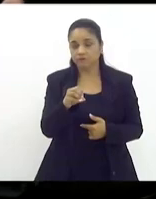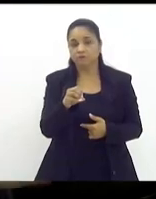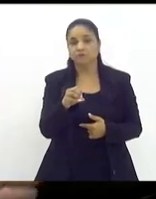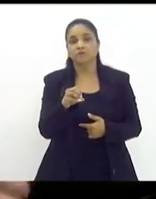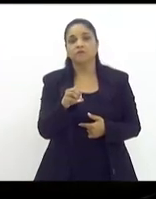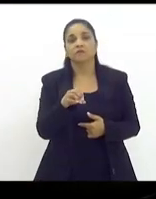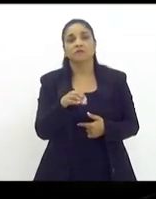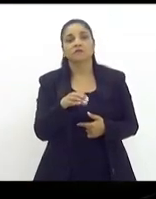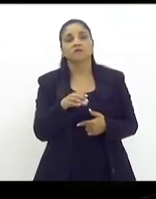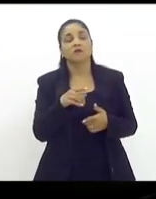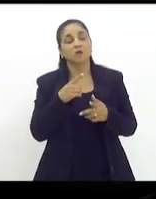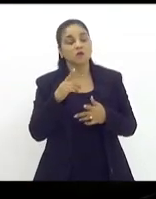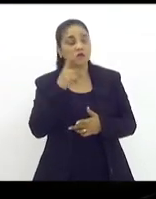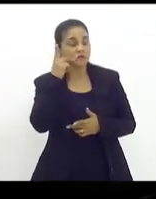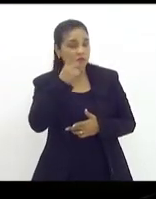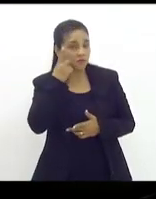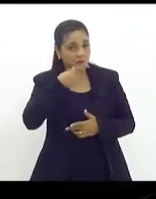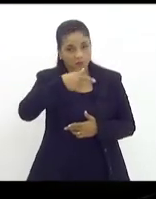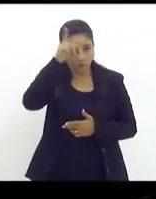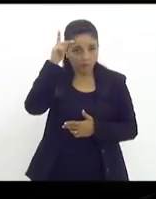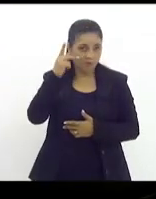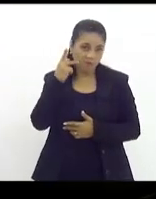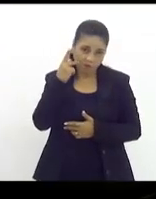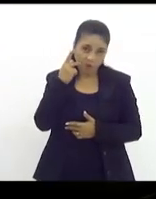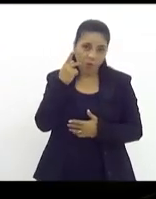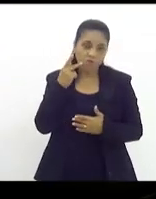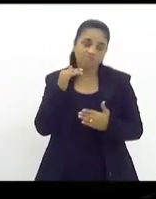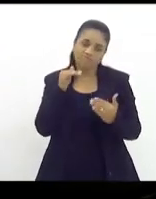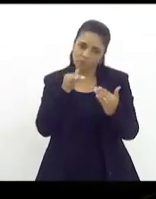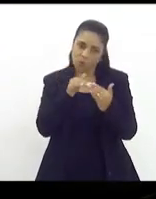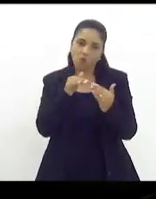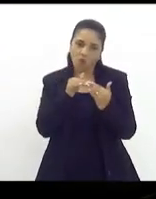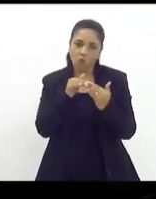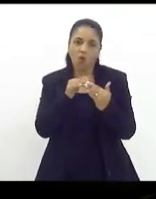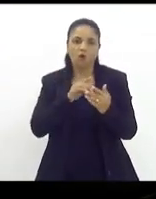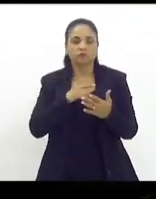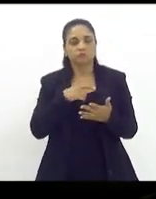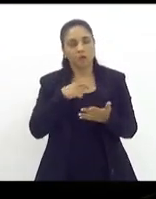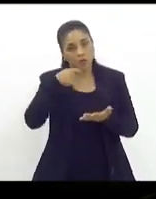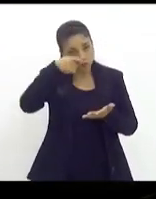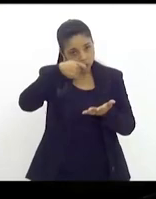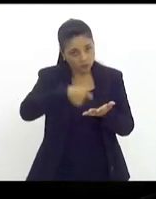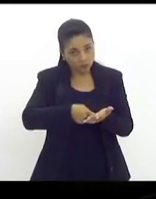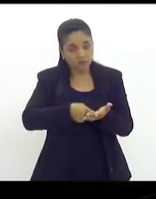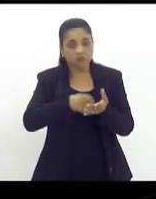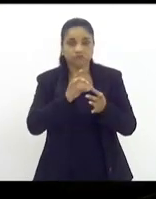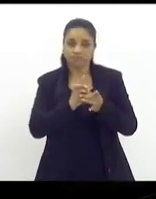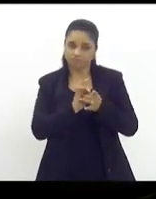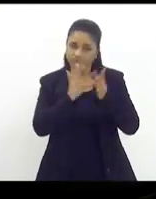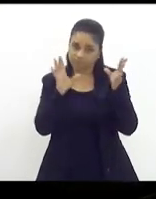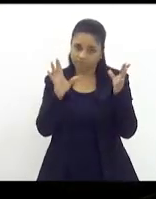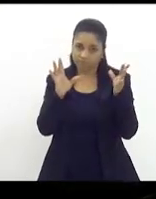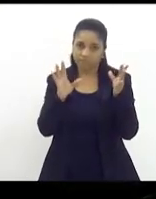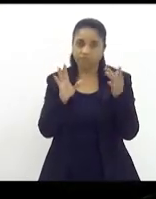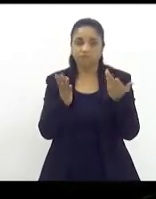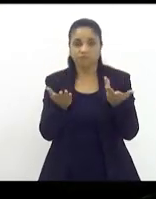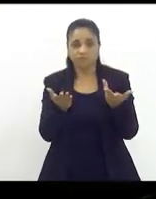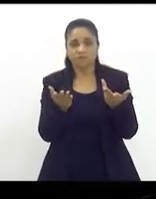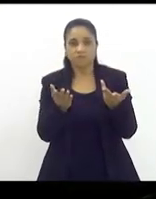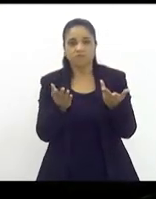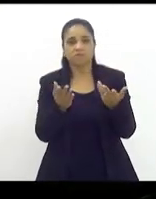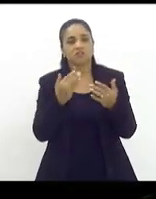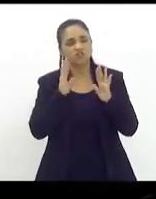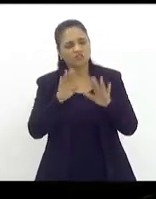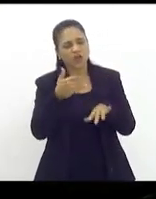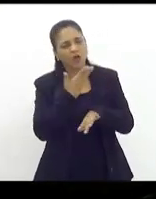o que o deputado Luiz Paulo aponta é bastante razoável. Projeto autorizativo, temos já uma... né, uma prática legislativa